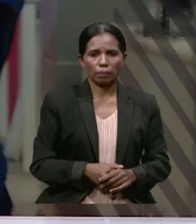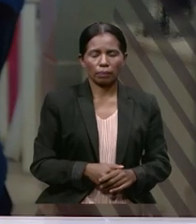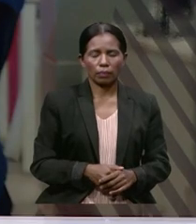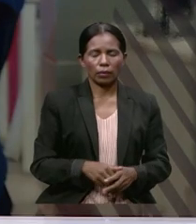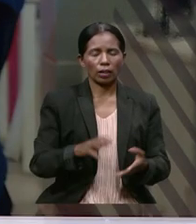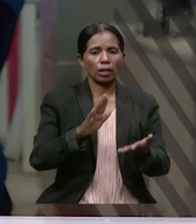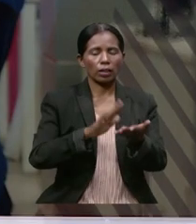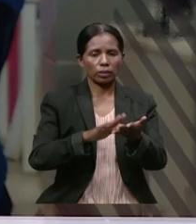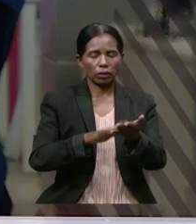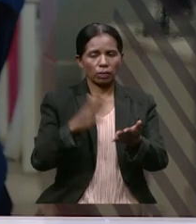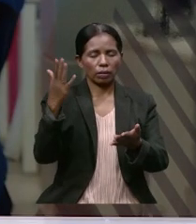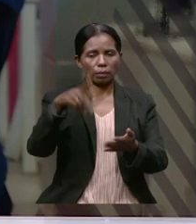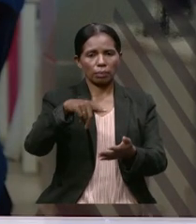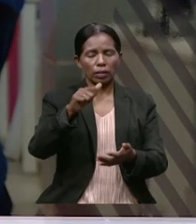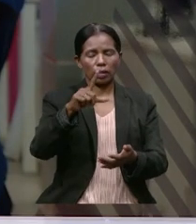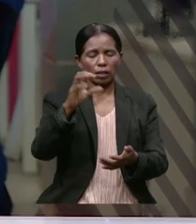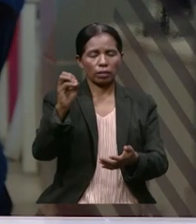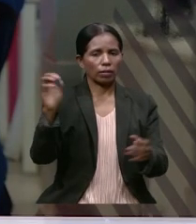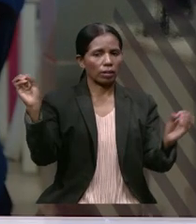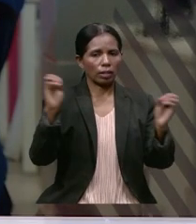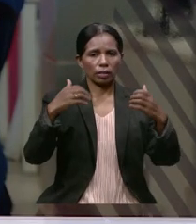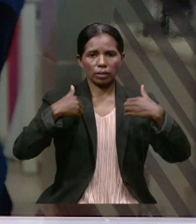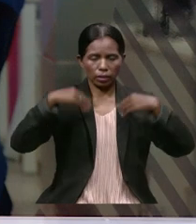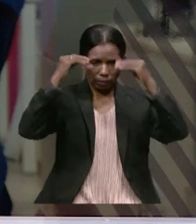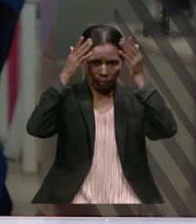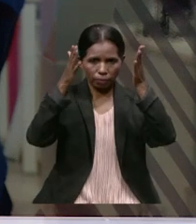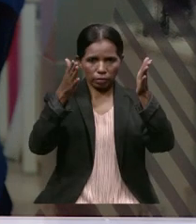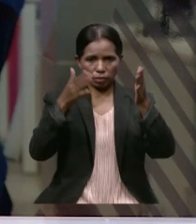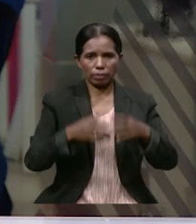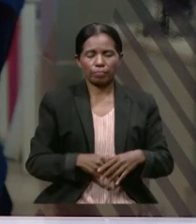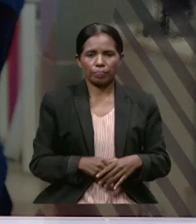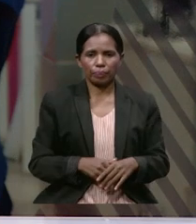Escola Secundaria General Palaban se menos profesor.